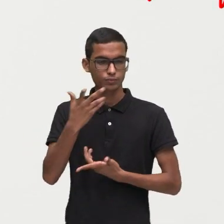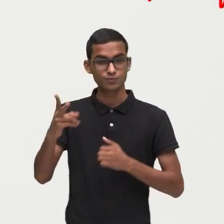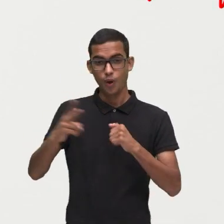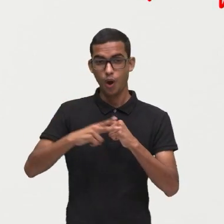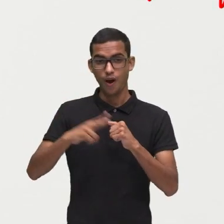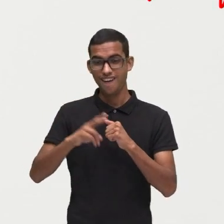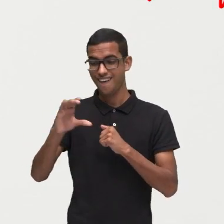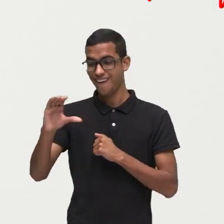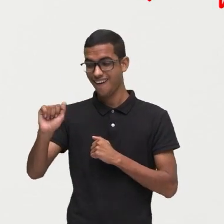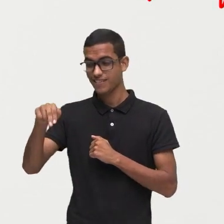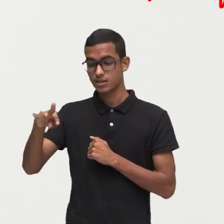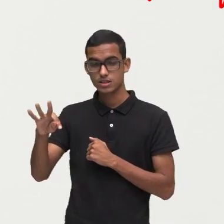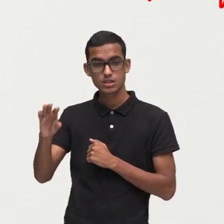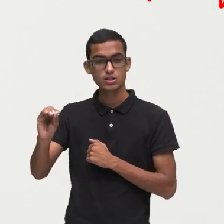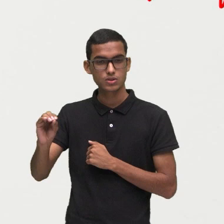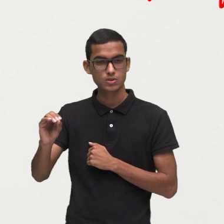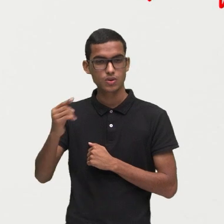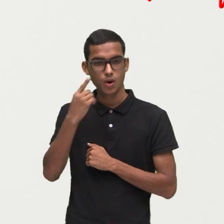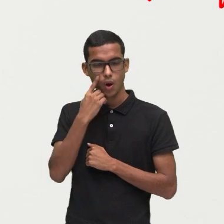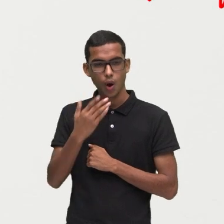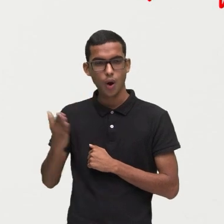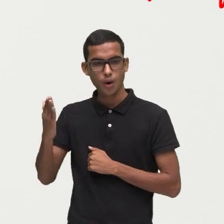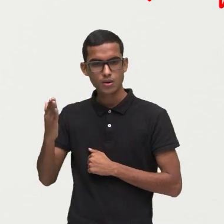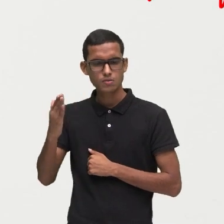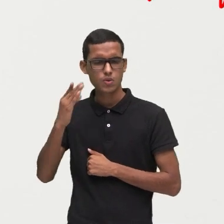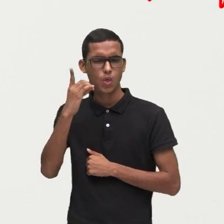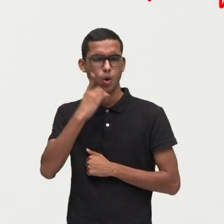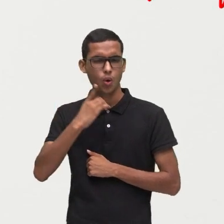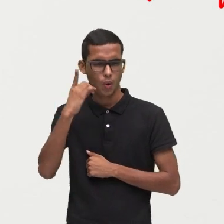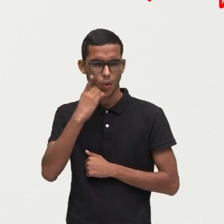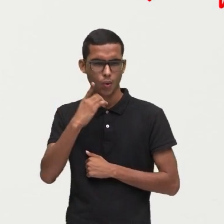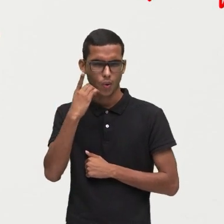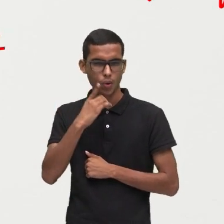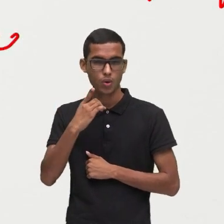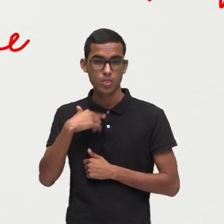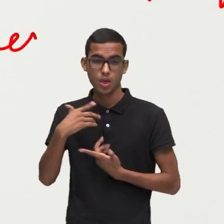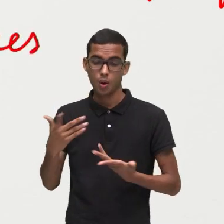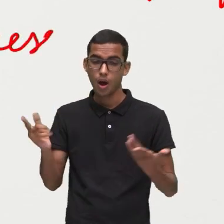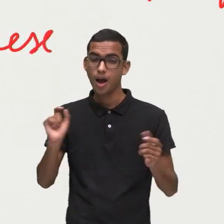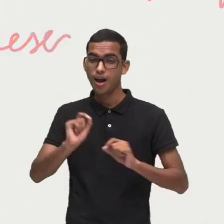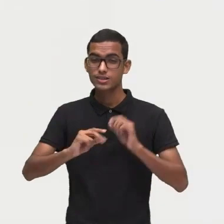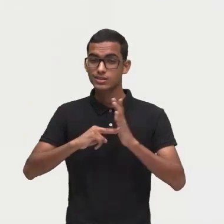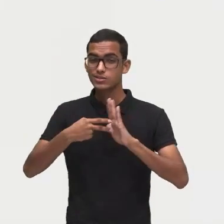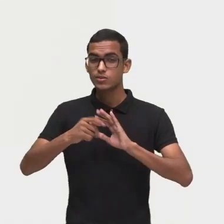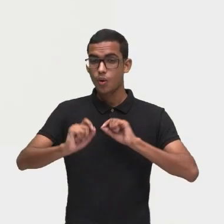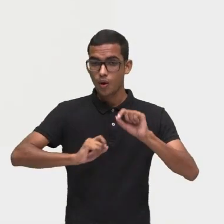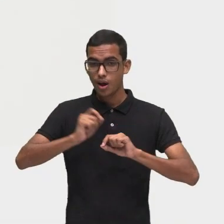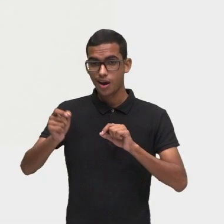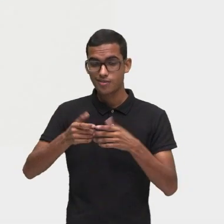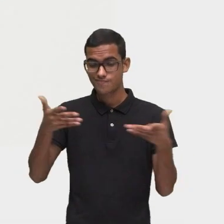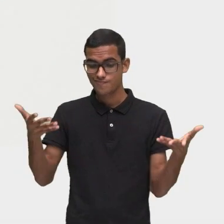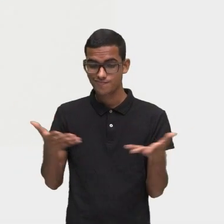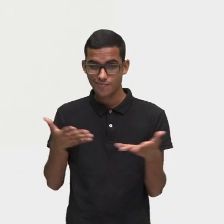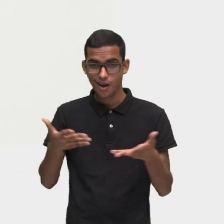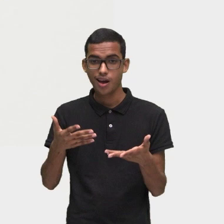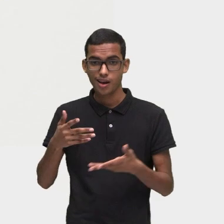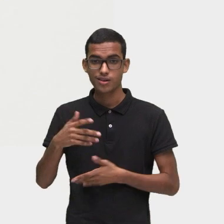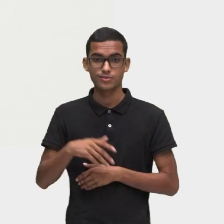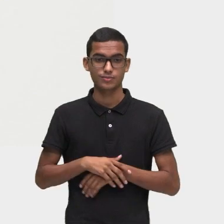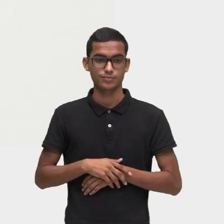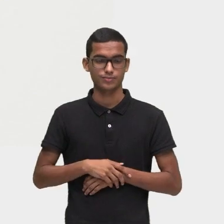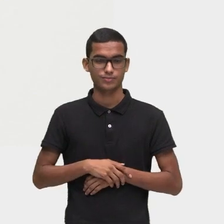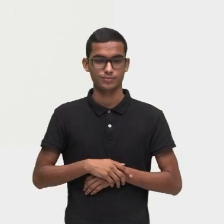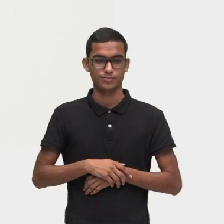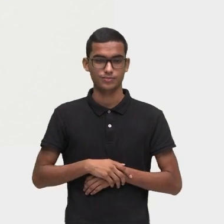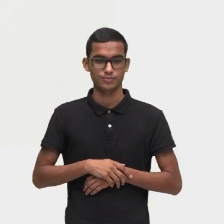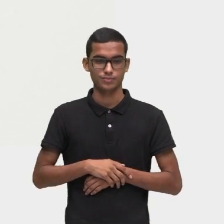eu estou utilizando o marcador temporal, todos os dias. Então, é presente de indicativo. E aqui,